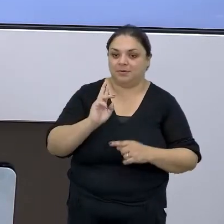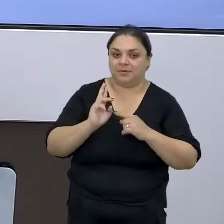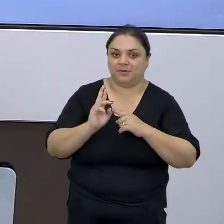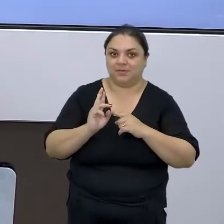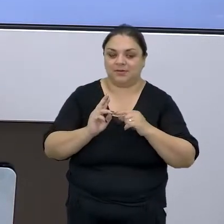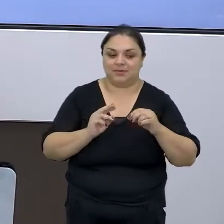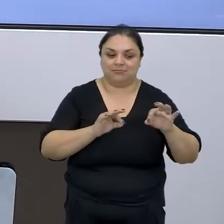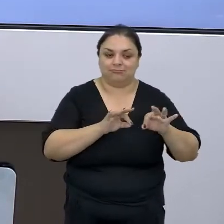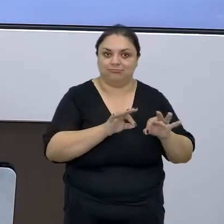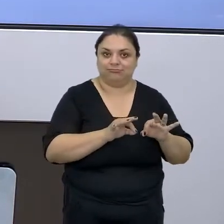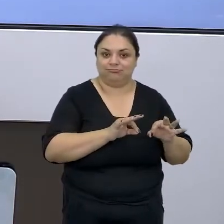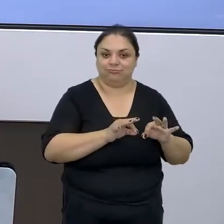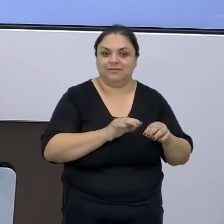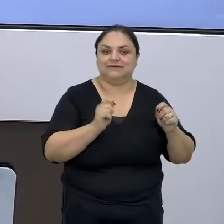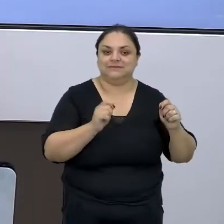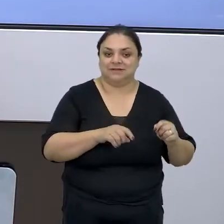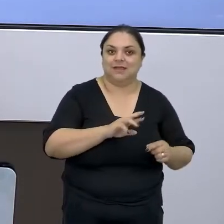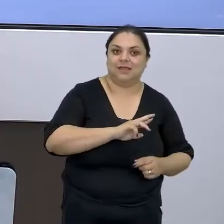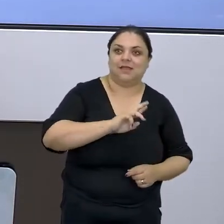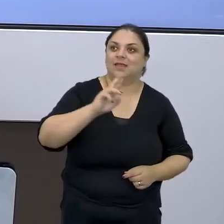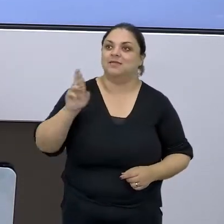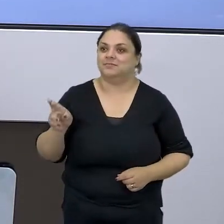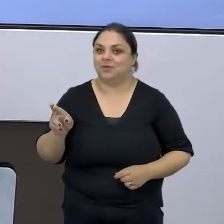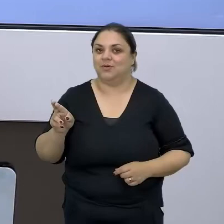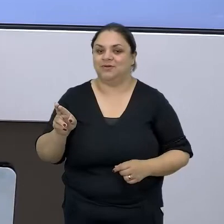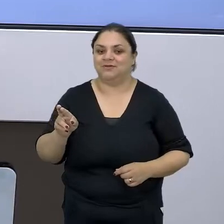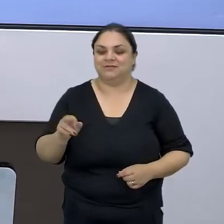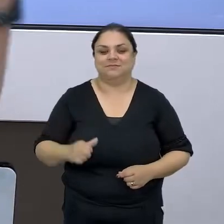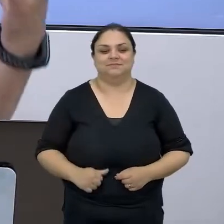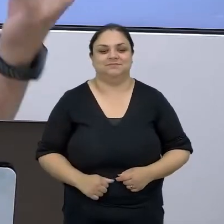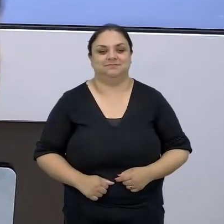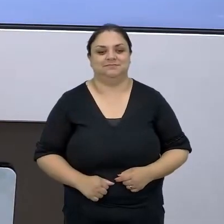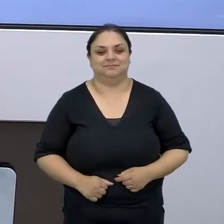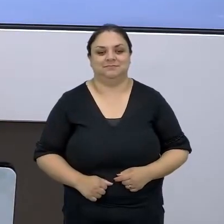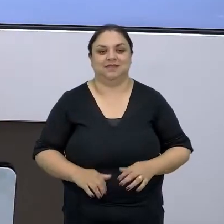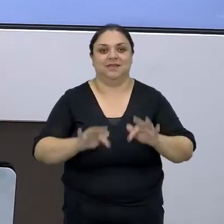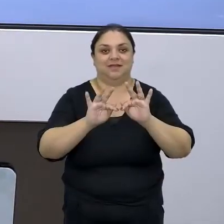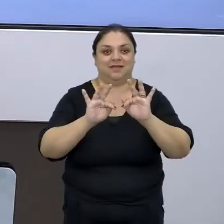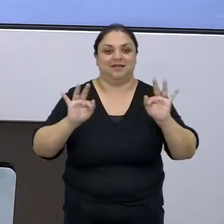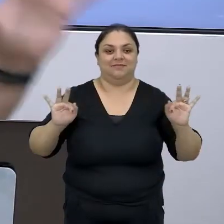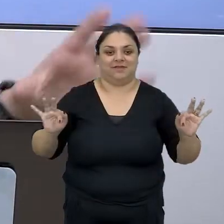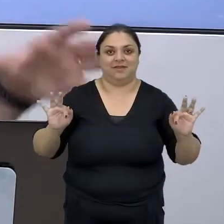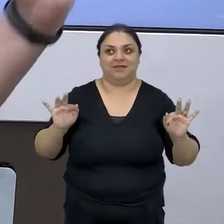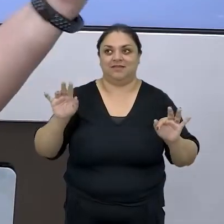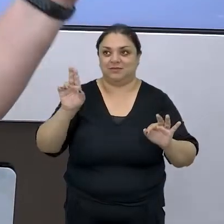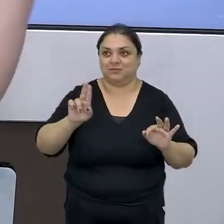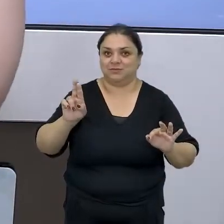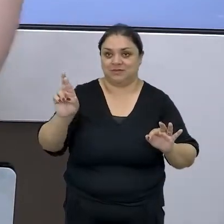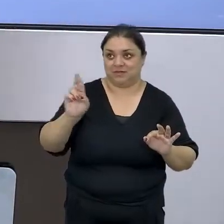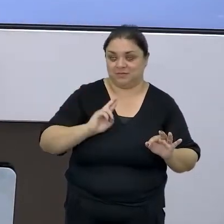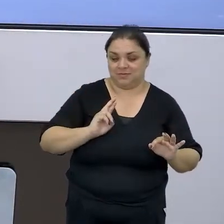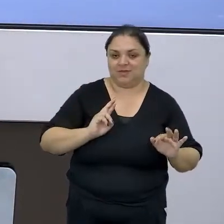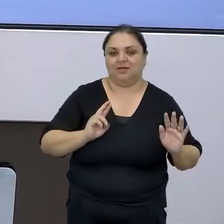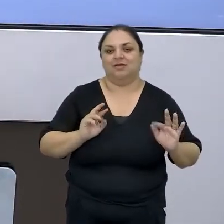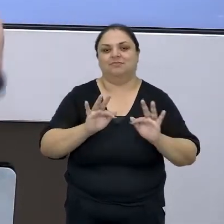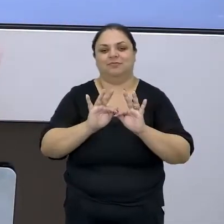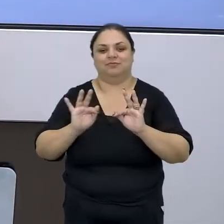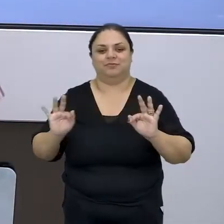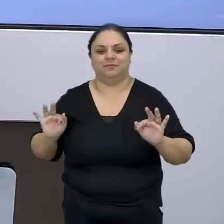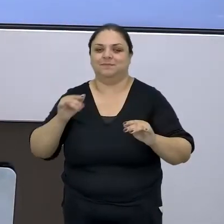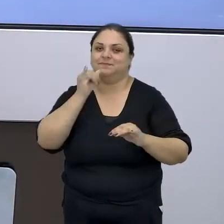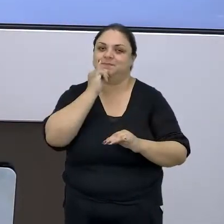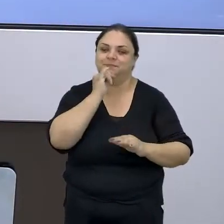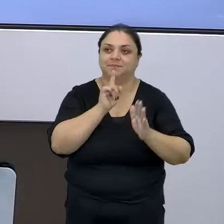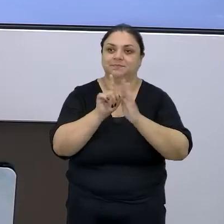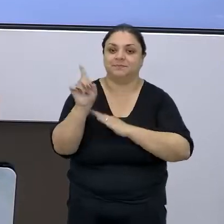operação para que o bonequinho responda com aquela resposta. Então, ele vai falar uma frase usando a resposta. Então, se ele vai perguntar, e ele tá falando que é para perguntar o nome.